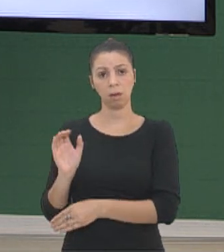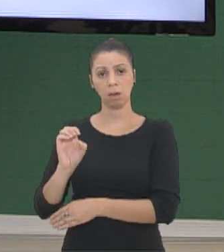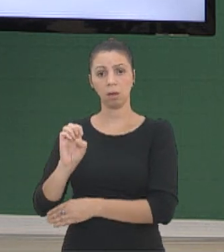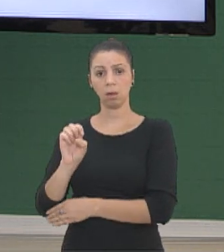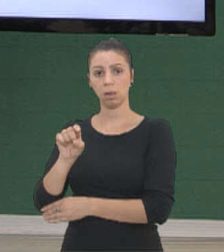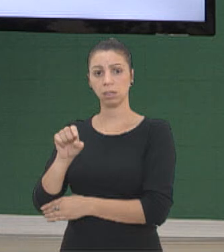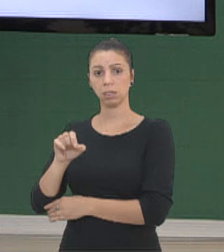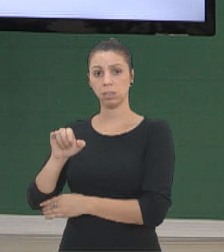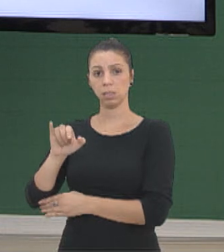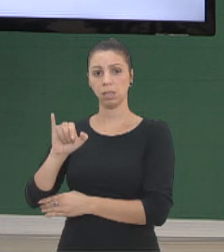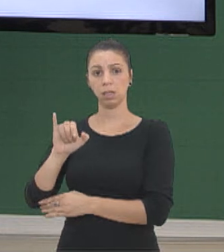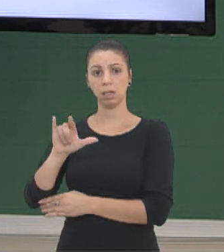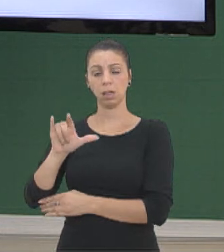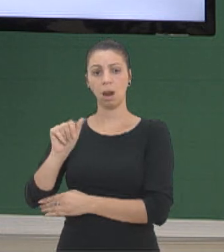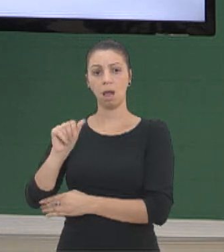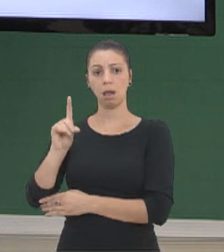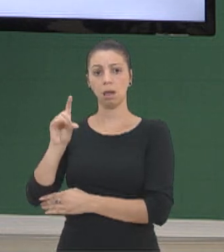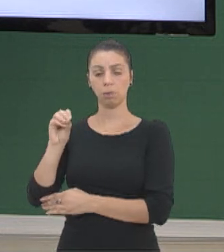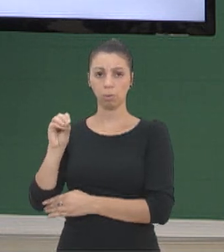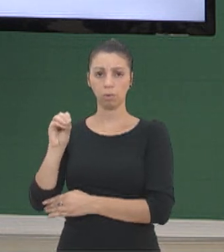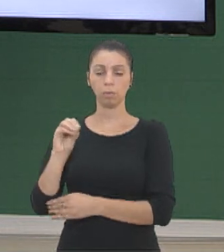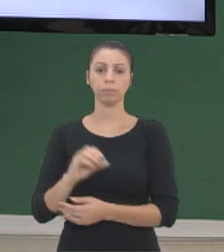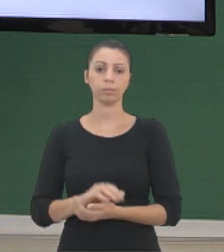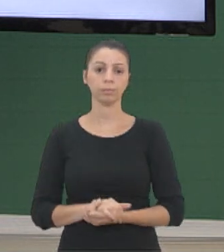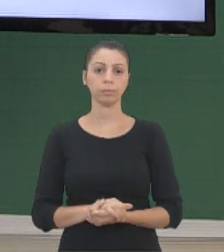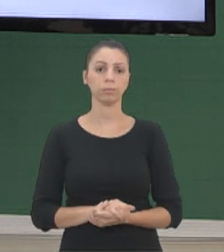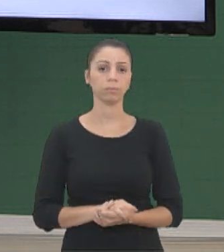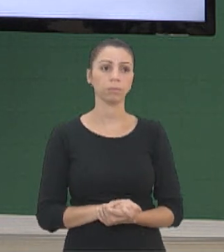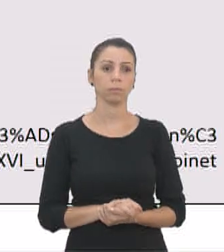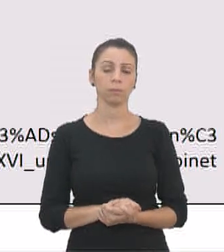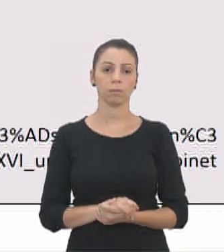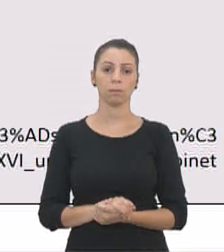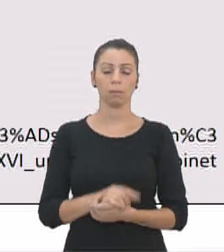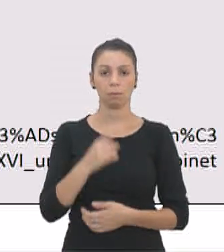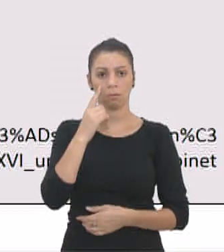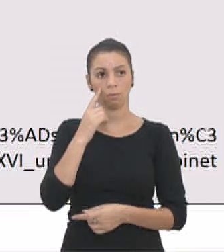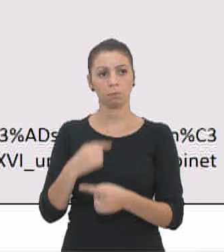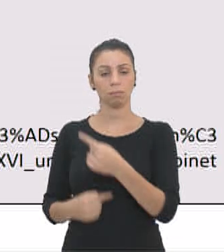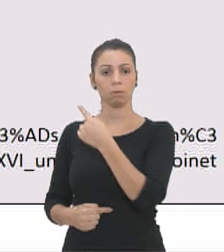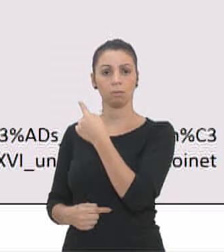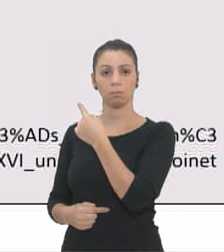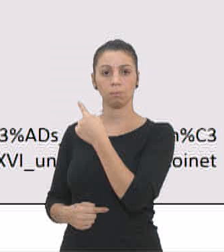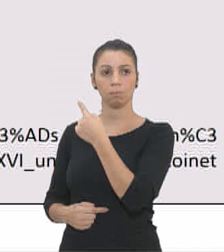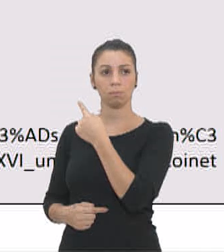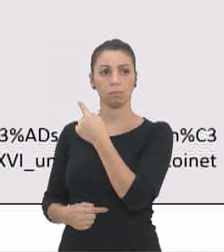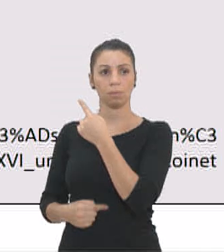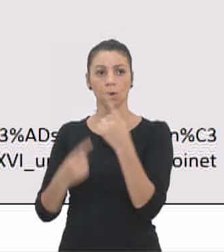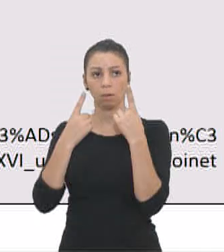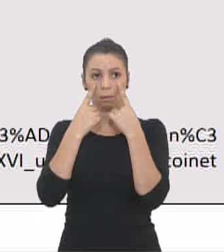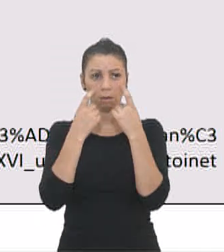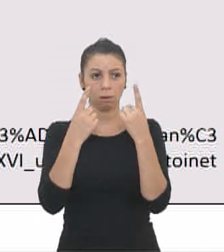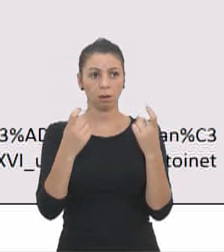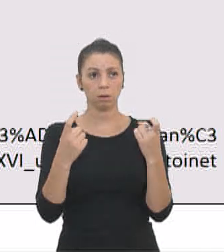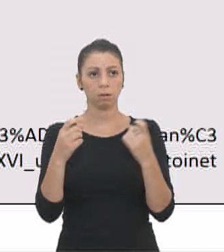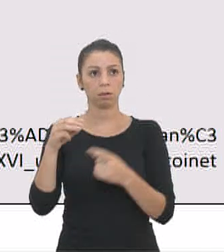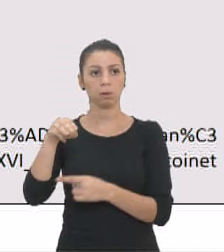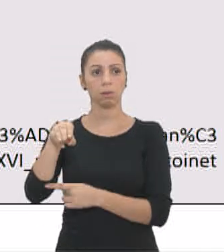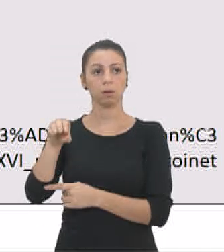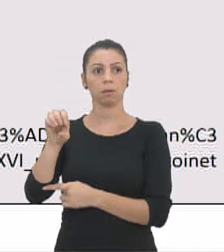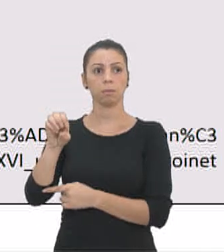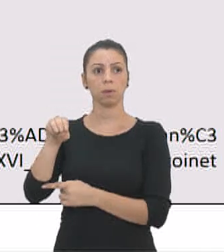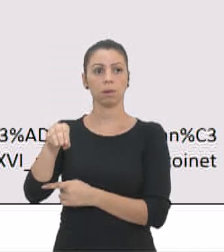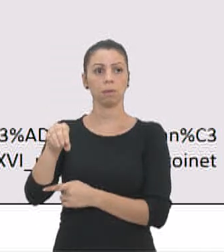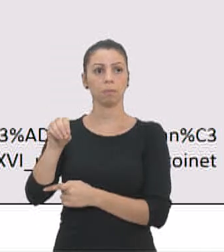monarquia voltar ao poder. É interessante, isso aqui é um memorial que existe na Basílica